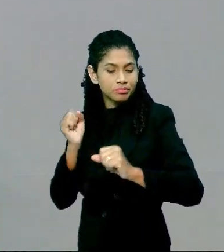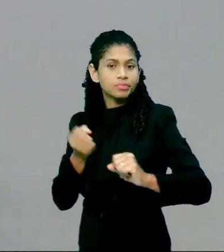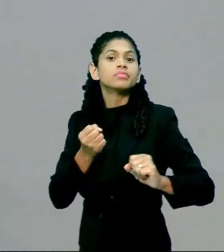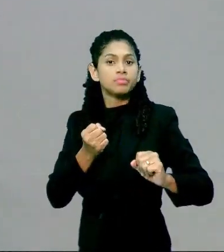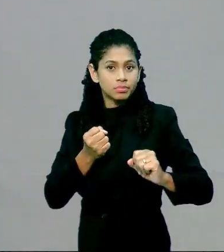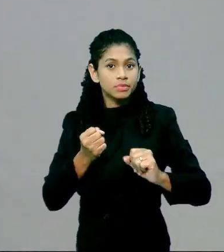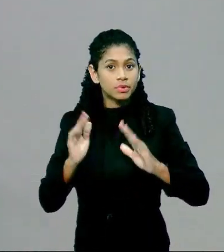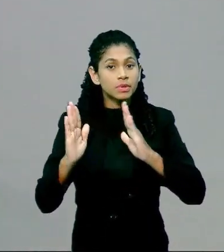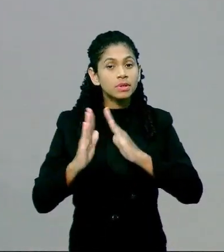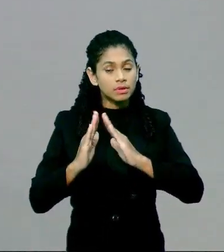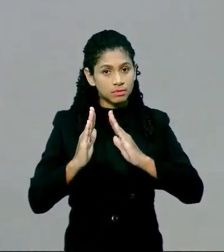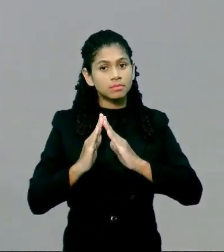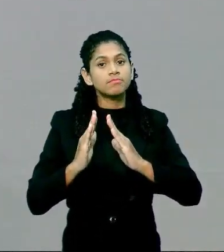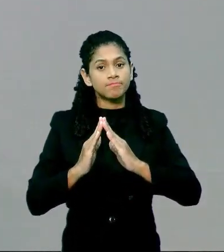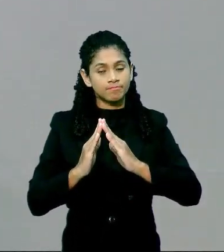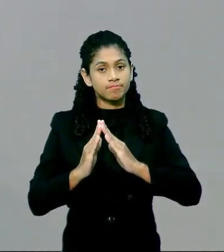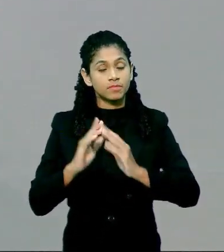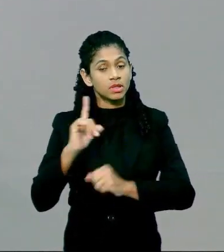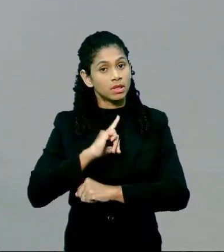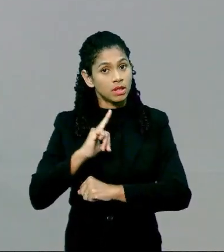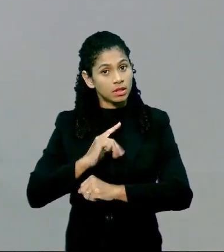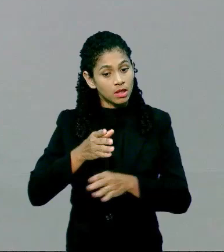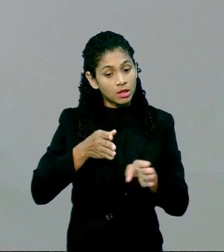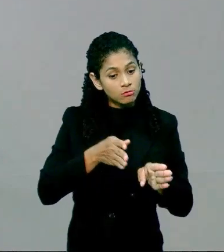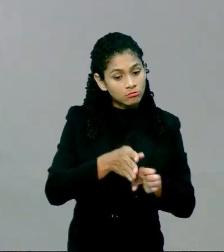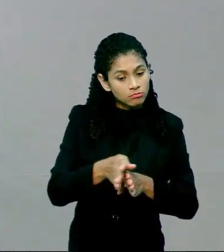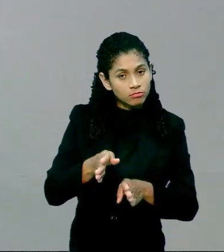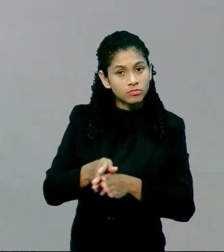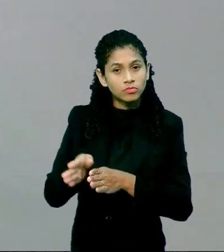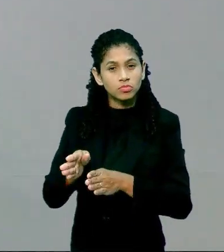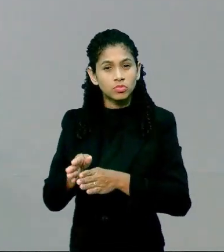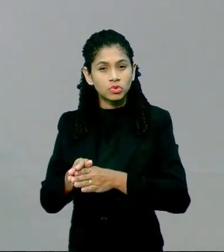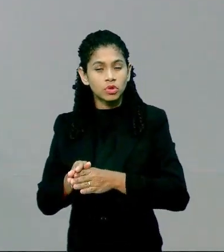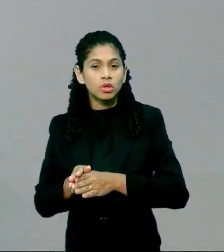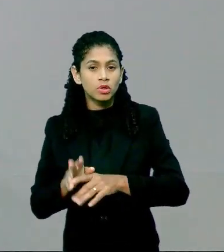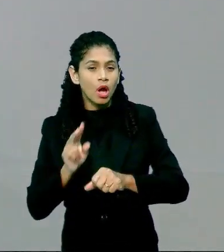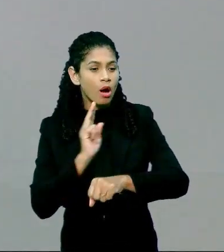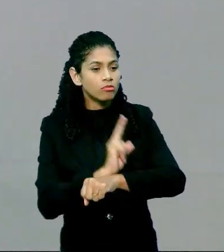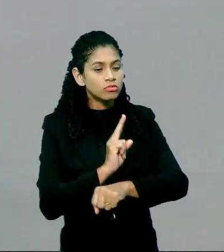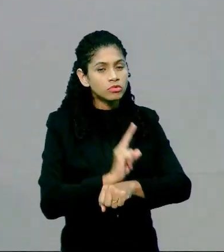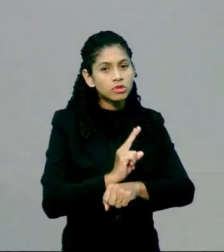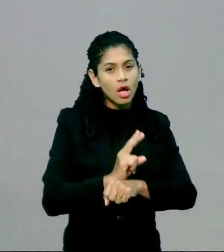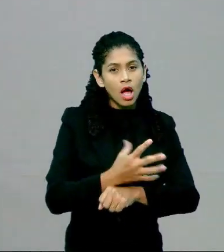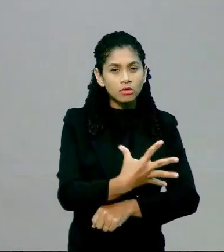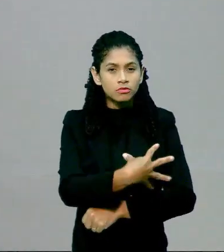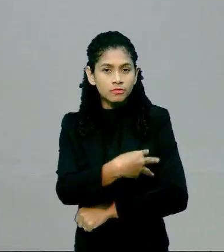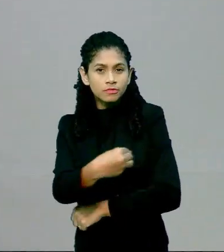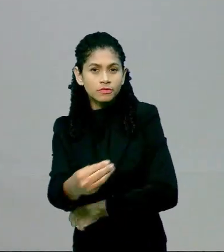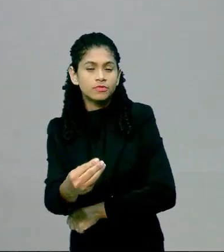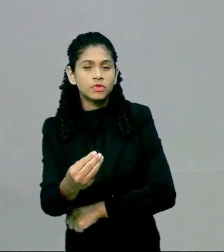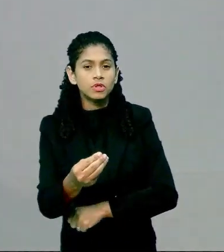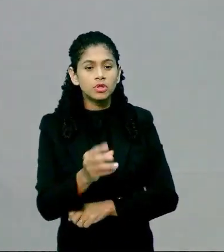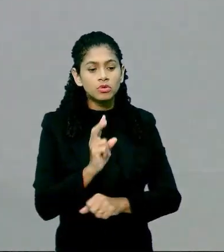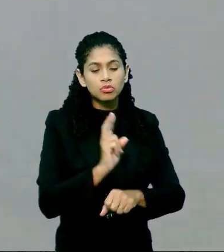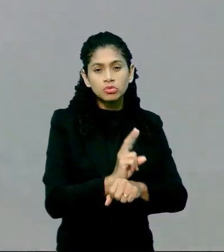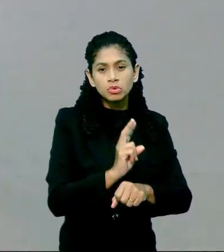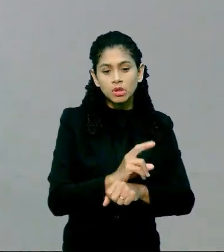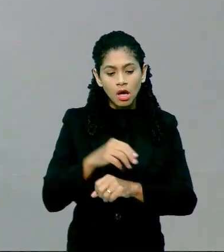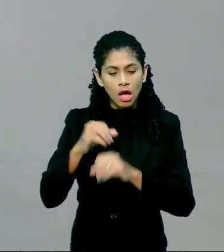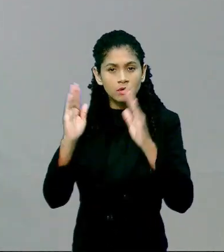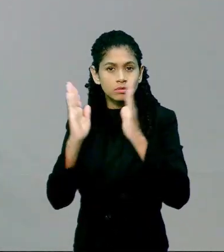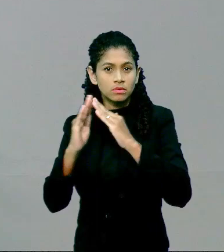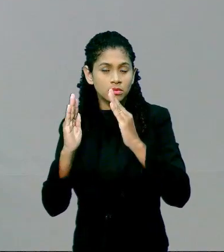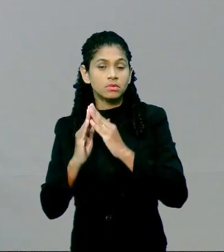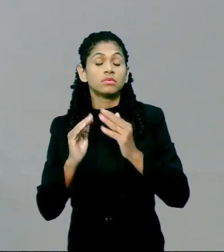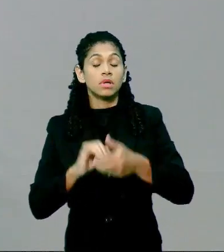para que quando ela cresça, ela tenha esse direcionamento de cuidar dos filhos, cuidar da casa. E já o menino vai soltar pipa. Por quê? Porque